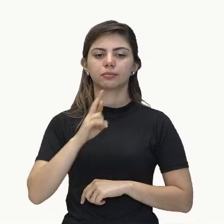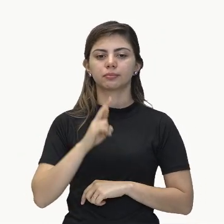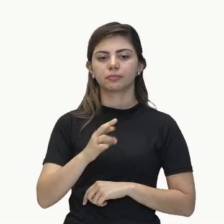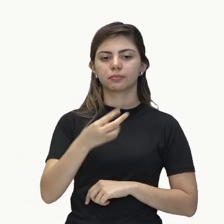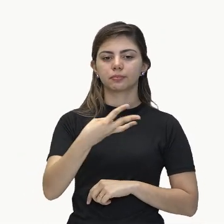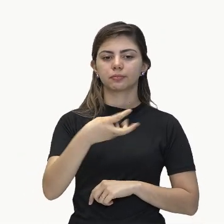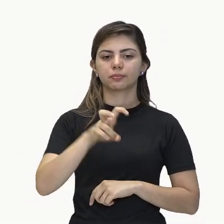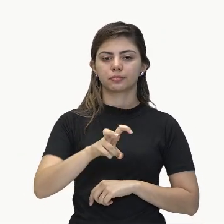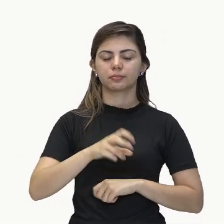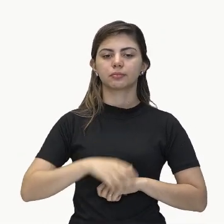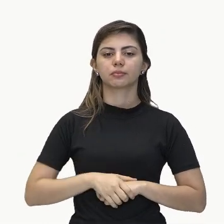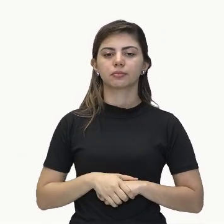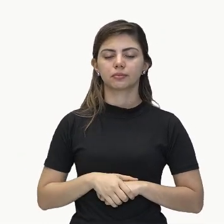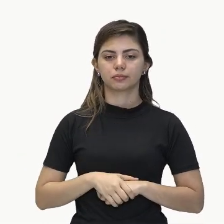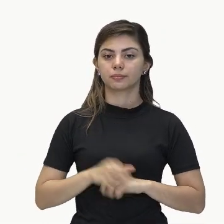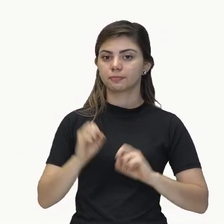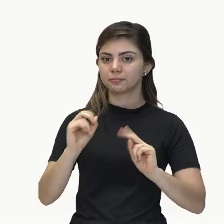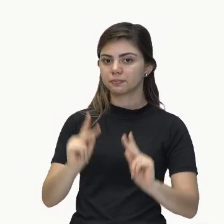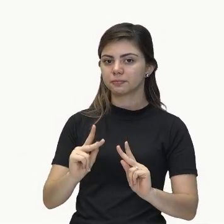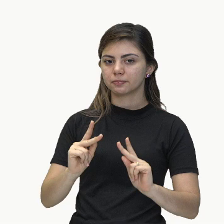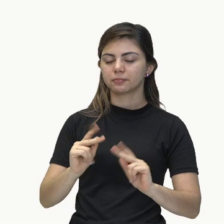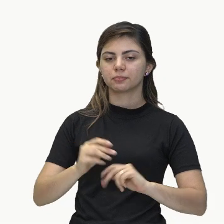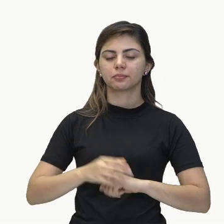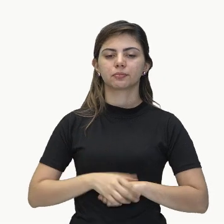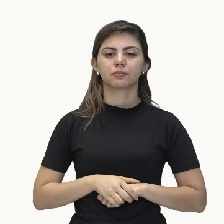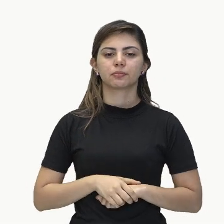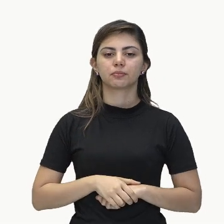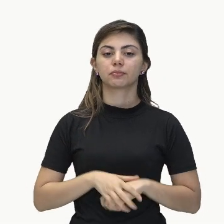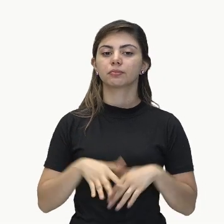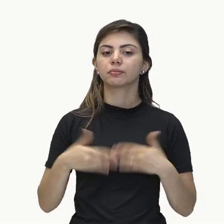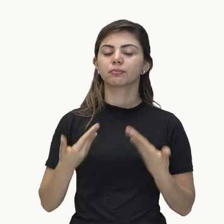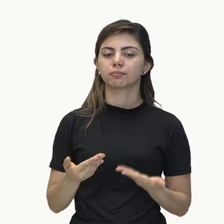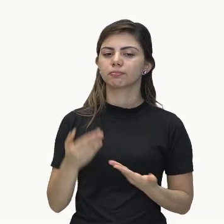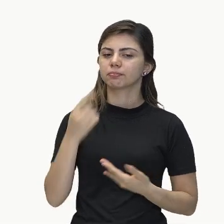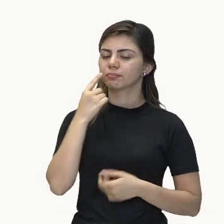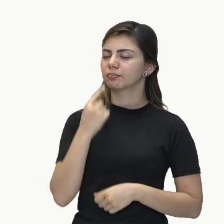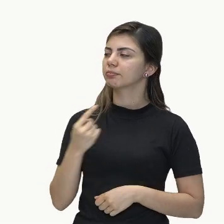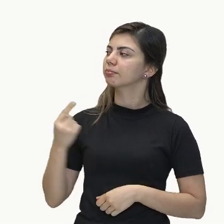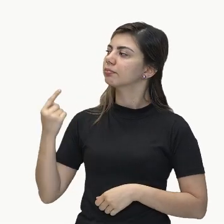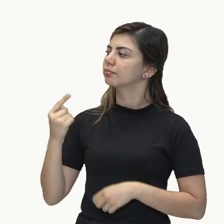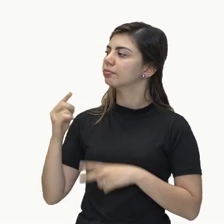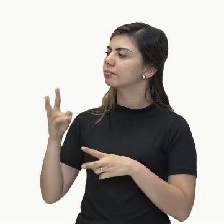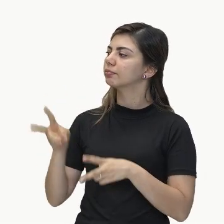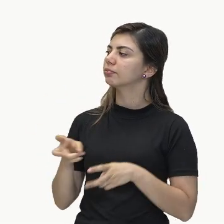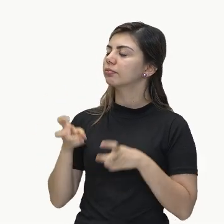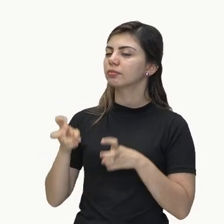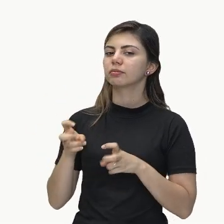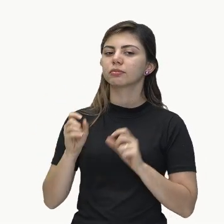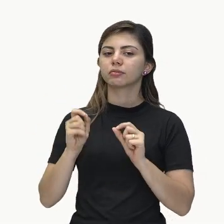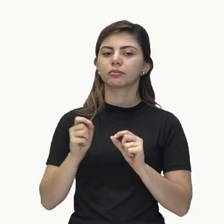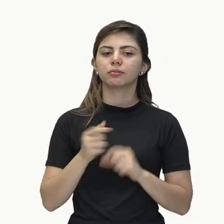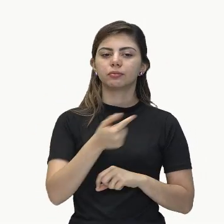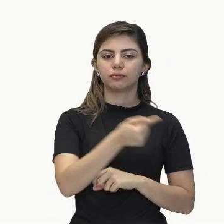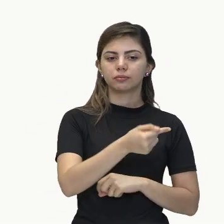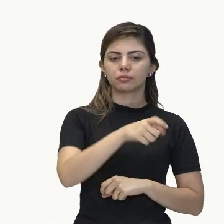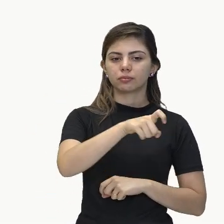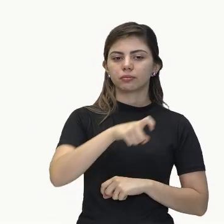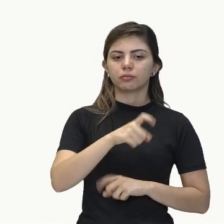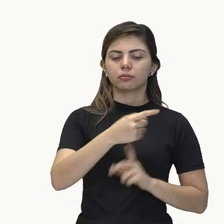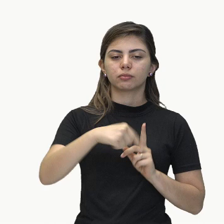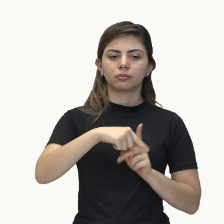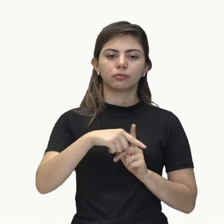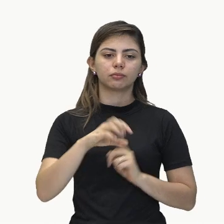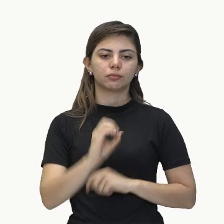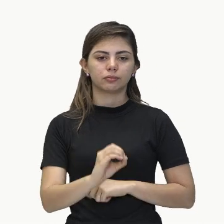35. Ok? A partir daí, observe que 7x mais